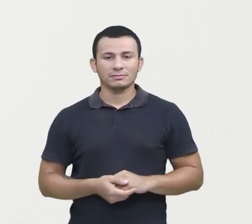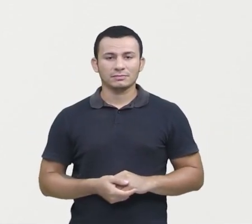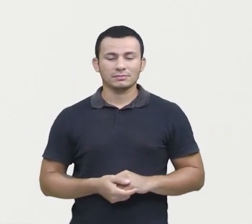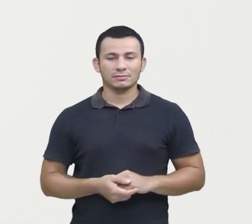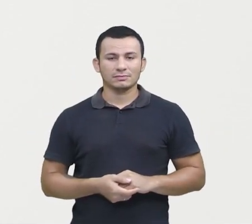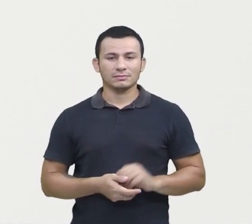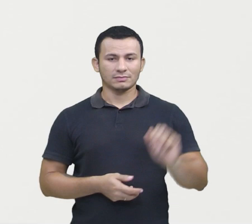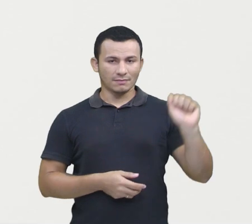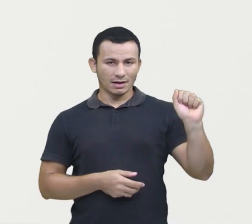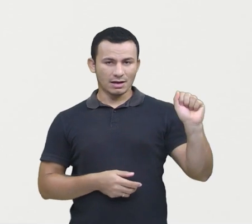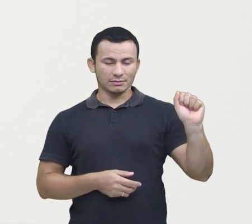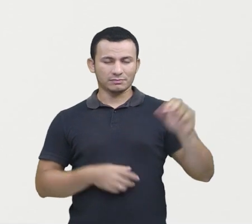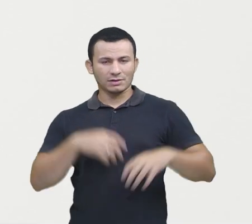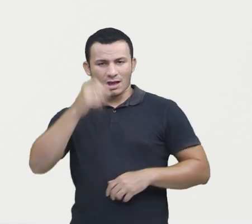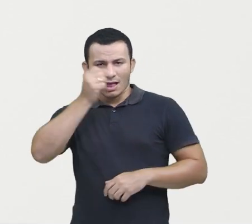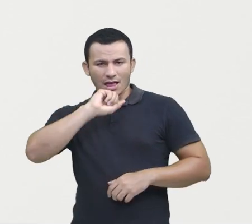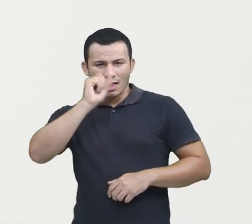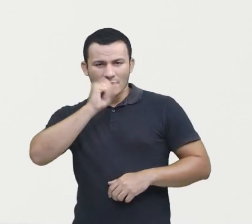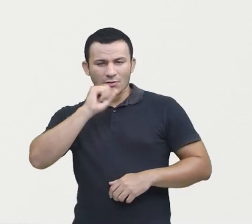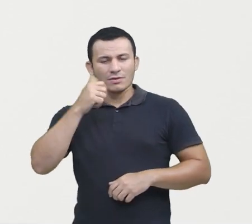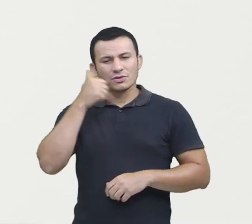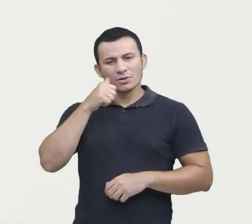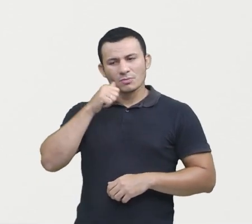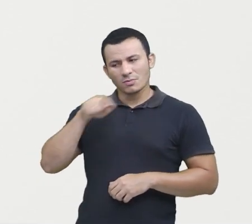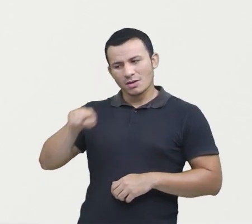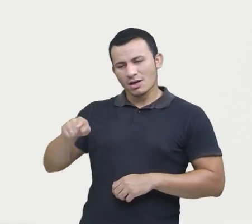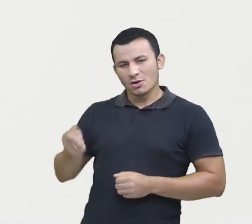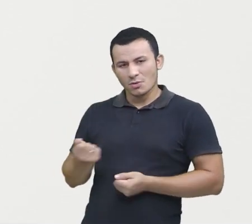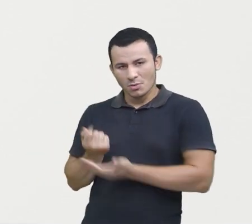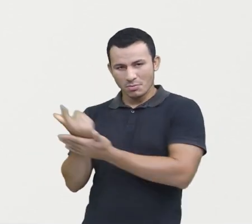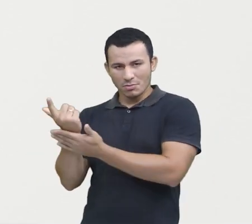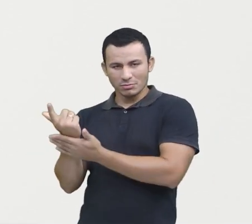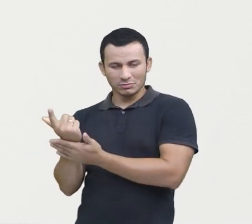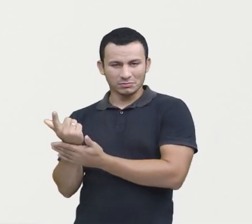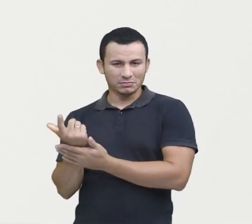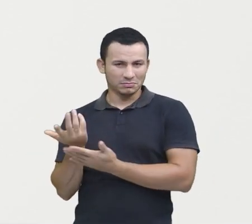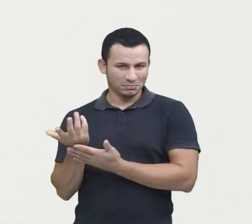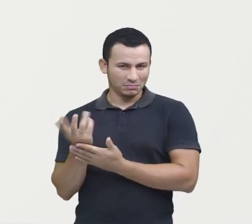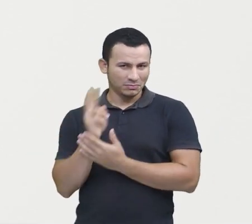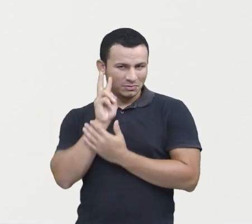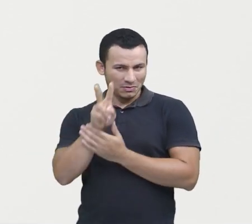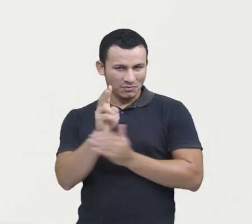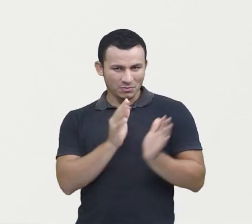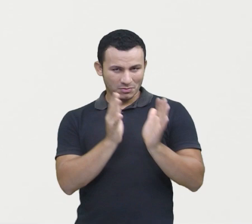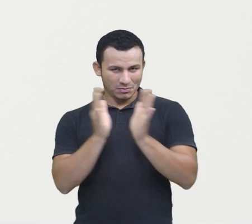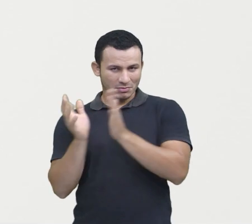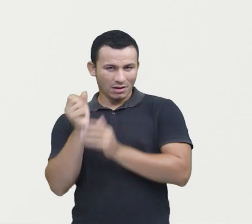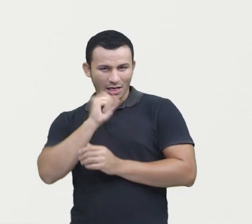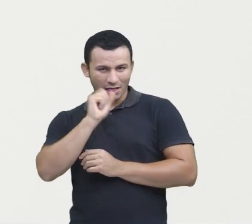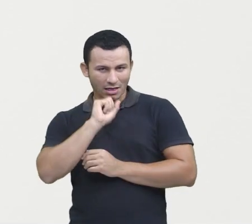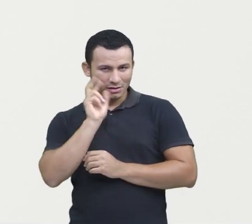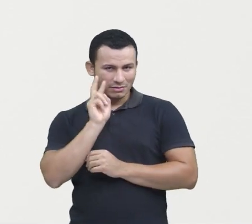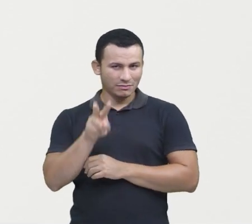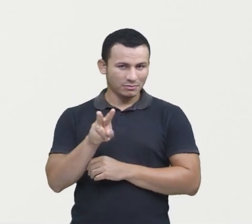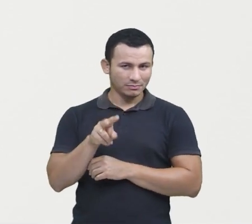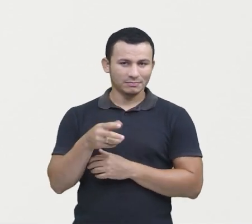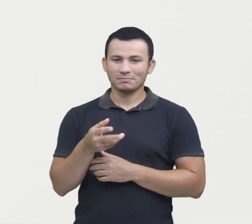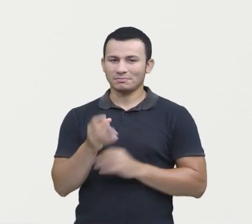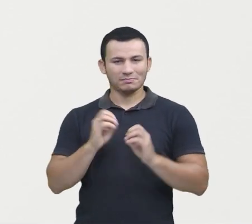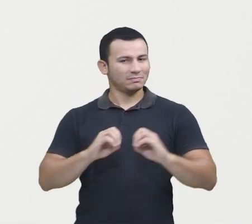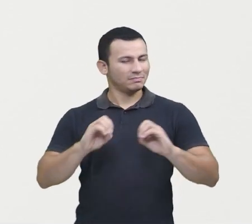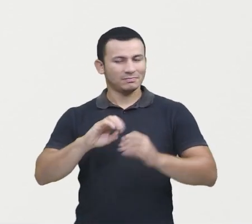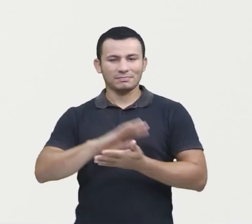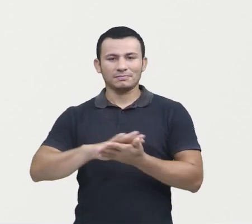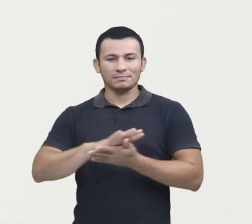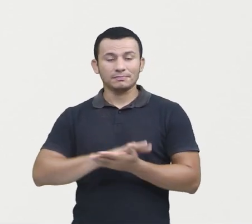A. O sorvete que a menina comprou, foi trabalhado isso no curta-metragem? Não foi, não é verdade?